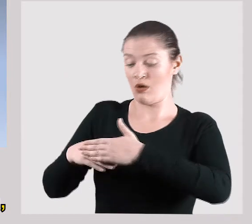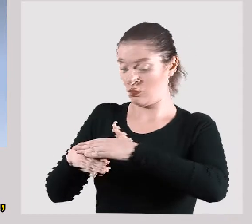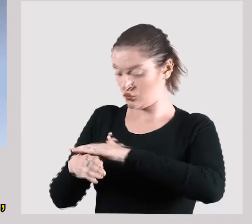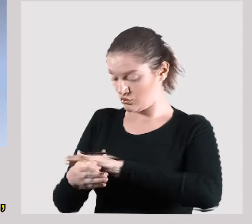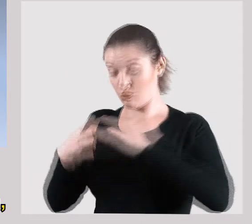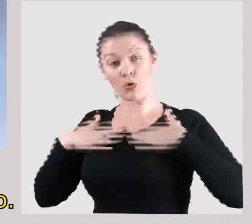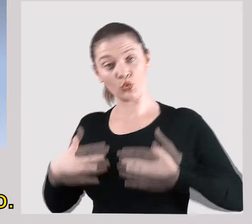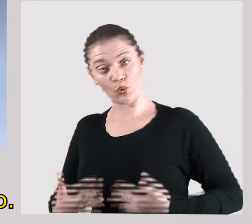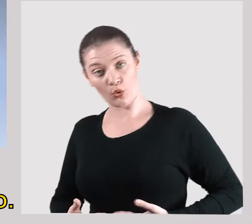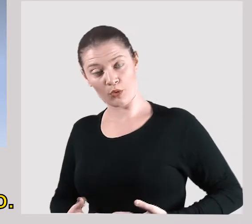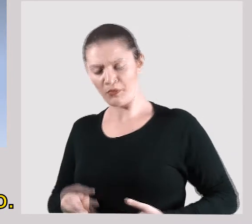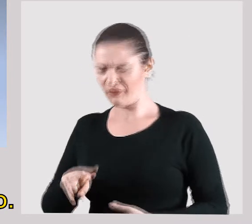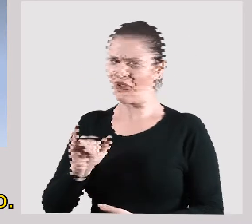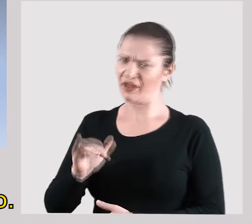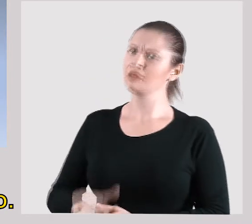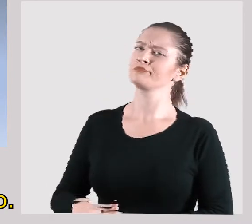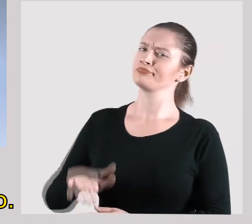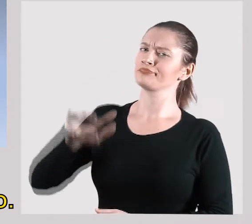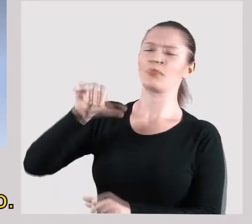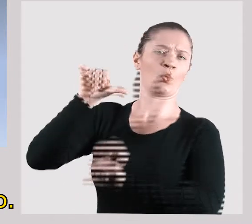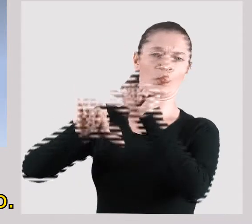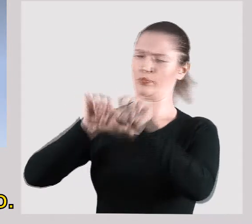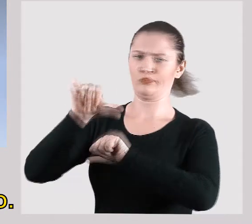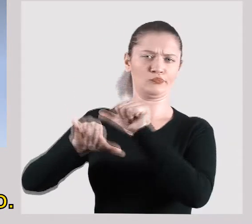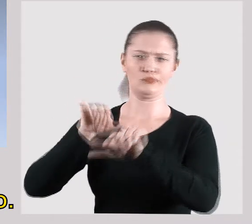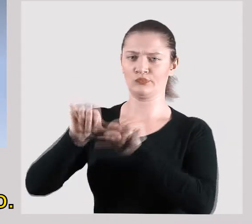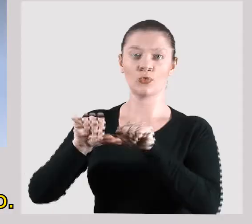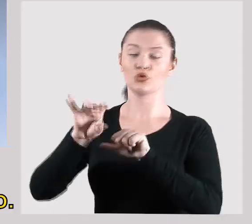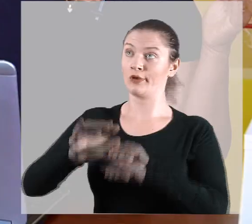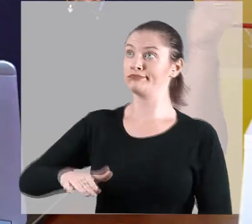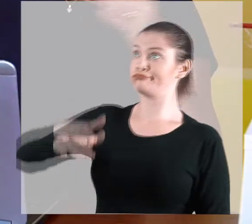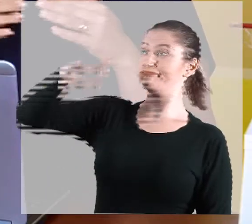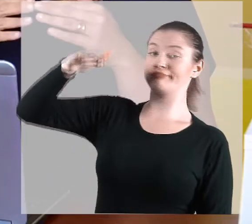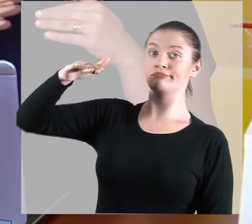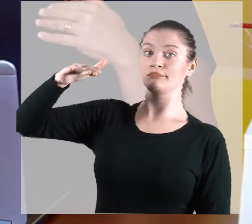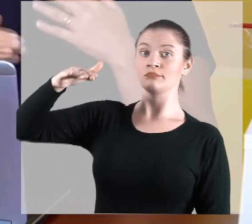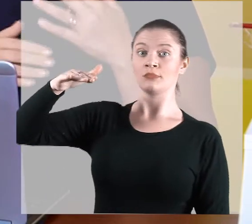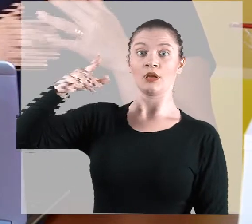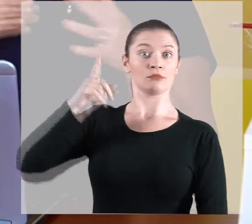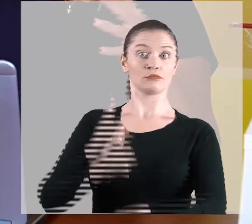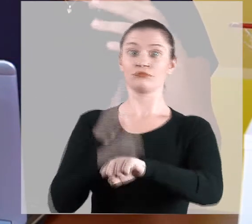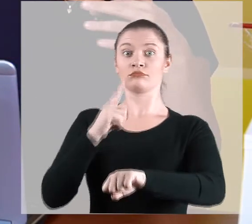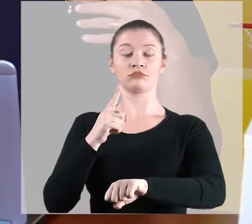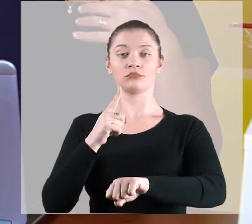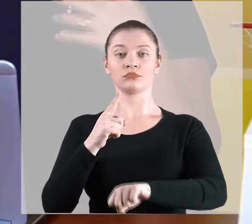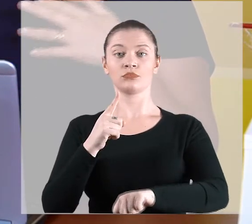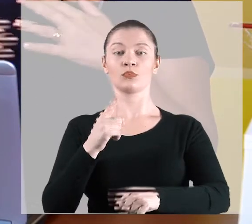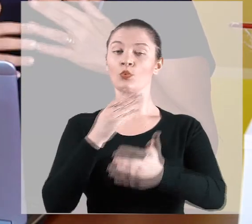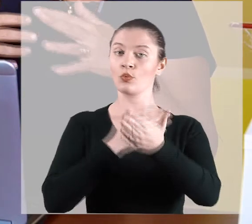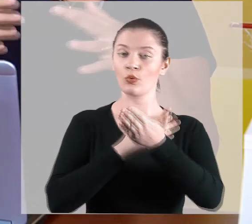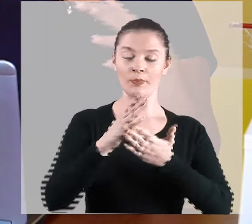corpo, que ia crescendo, mas ele não mudava muito, né? Praticamente só ia aumentando. E, de repente, de uma hora para outra, começam a